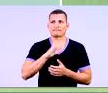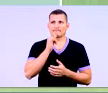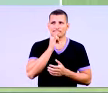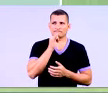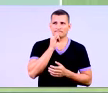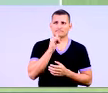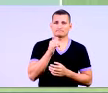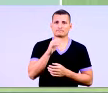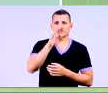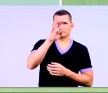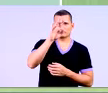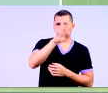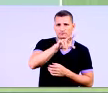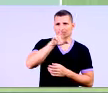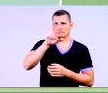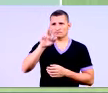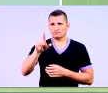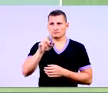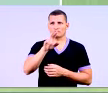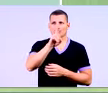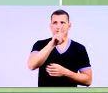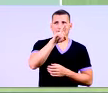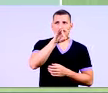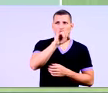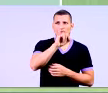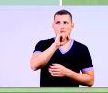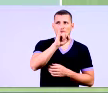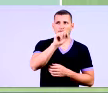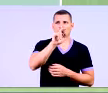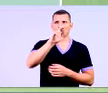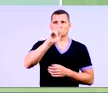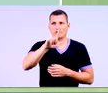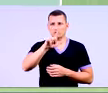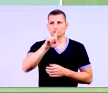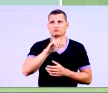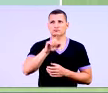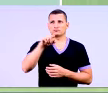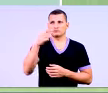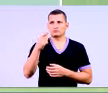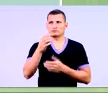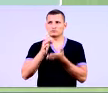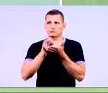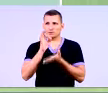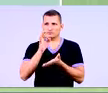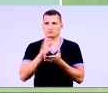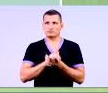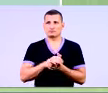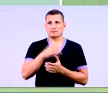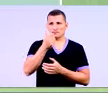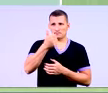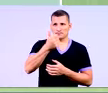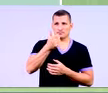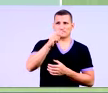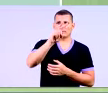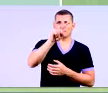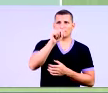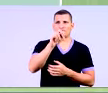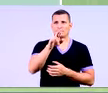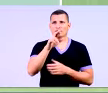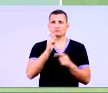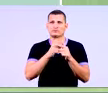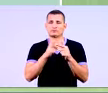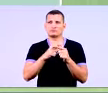visual g1 exemplo de java vamos começar pelo algoritmo primeiro vá porque eu estou declarando